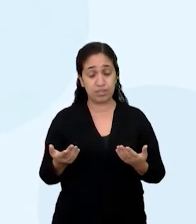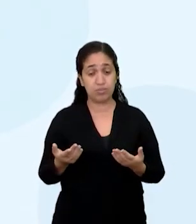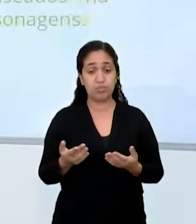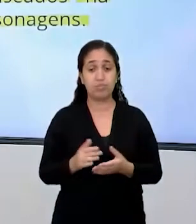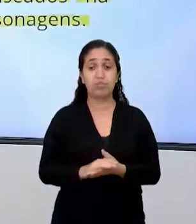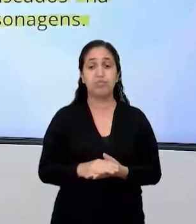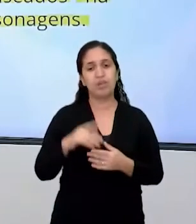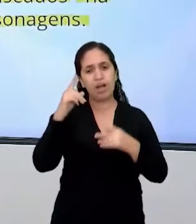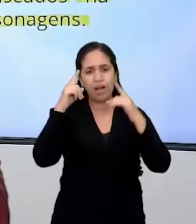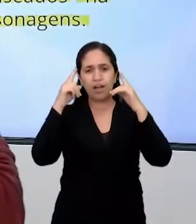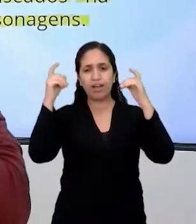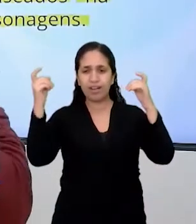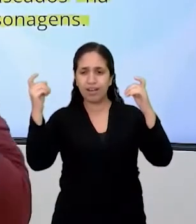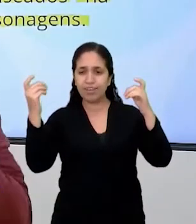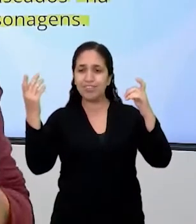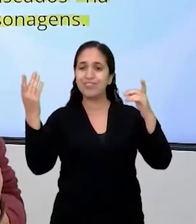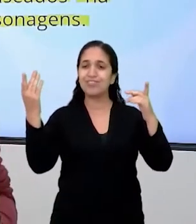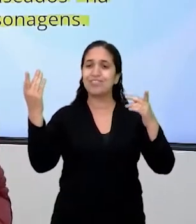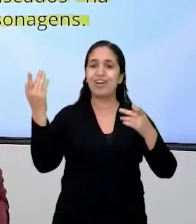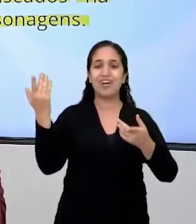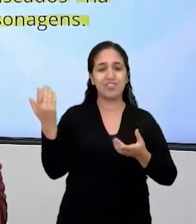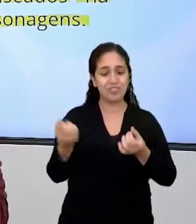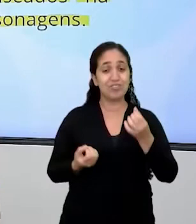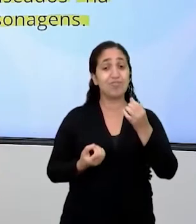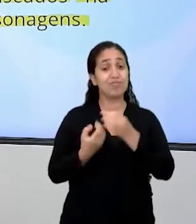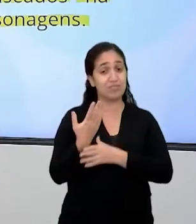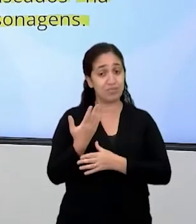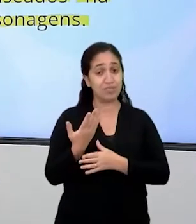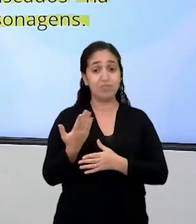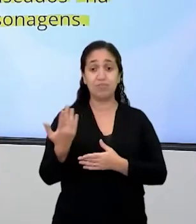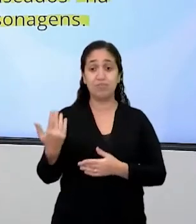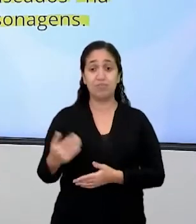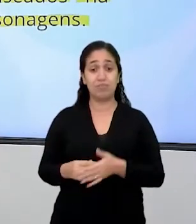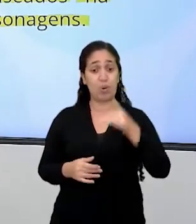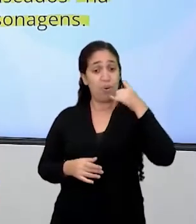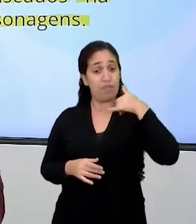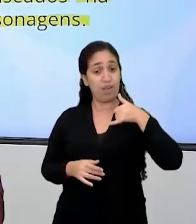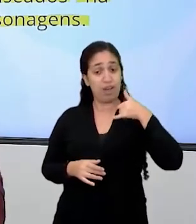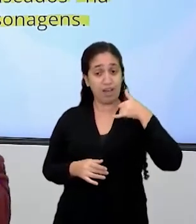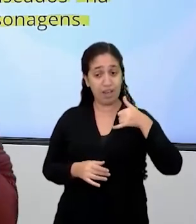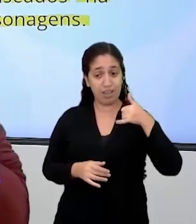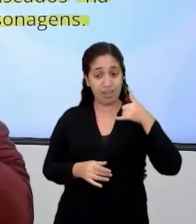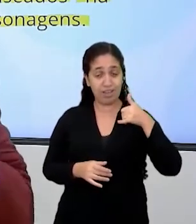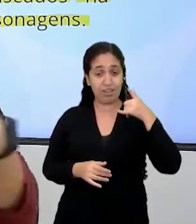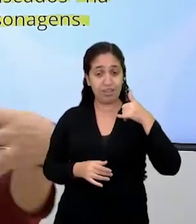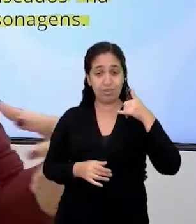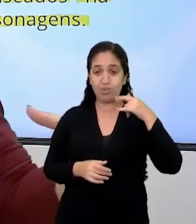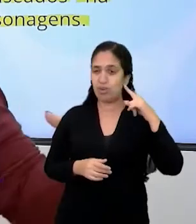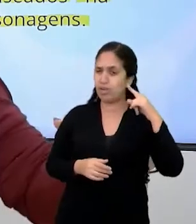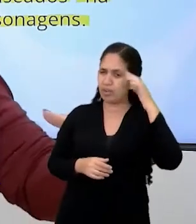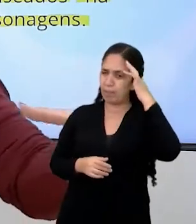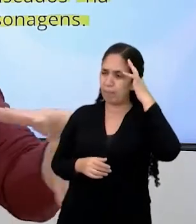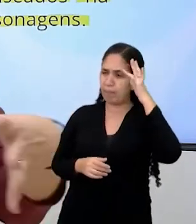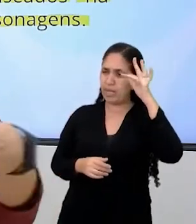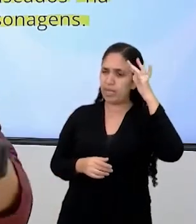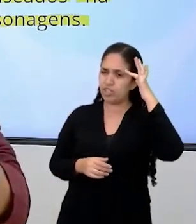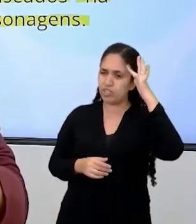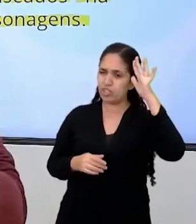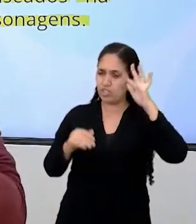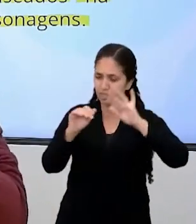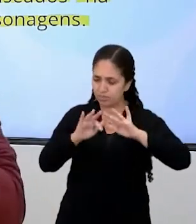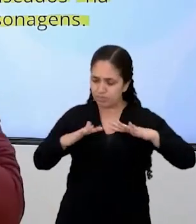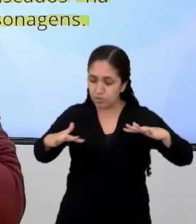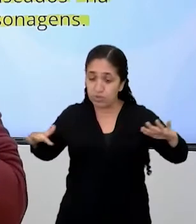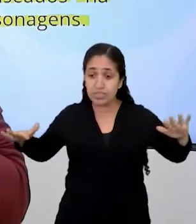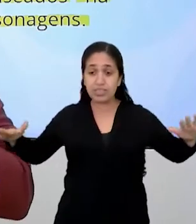da criatividade, ela vem à tona. O mestre narrador, ele tem que imaginar o cenário